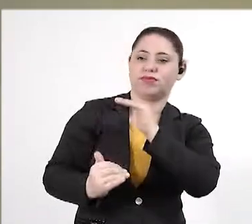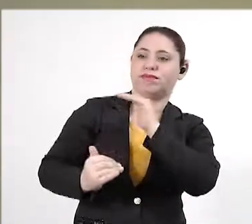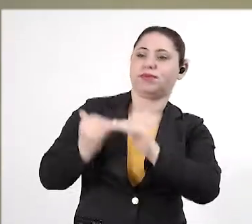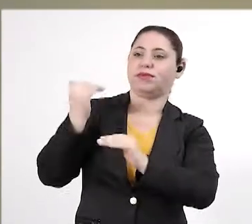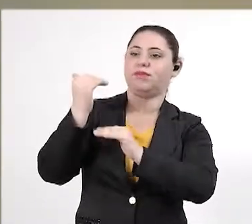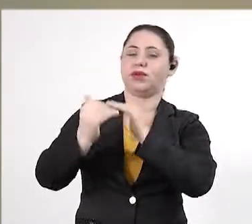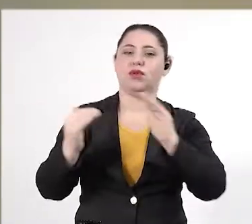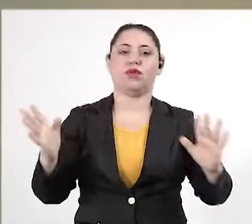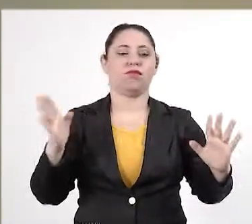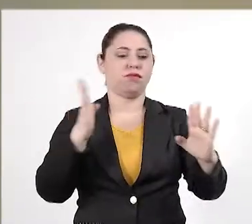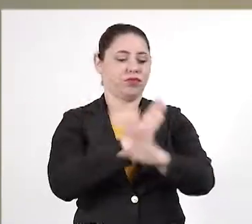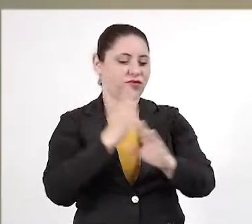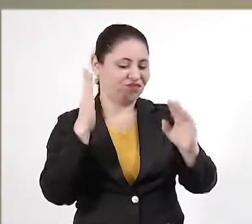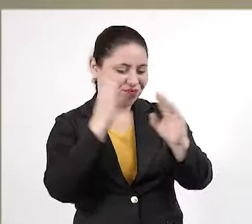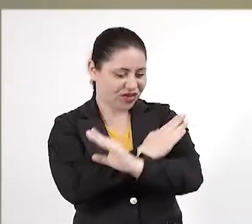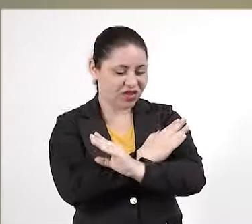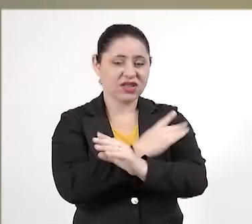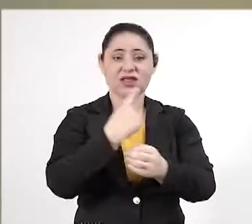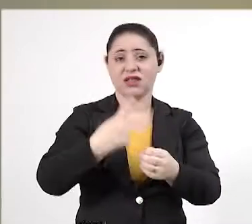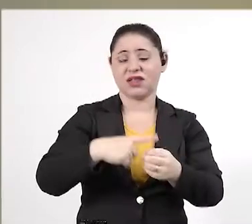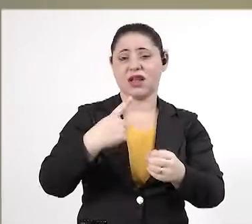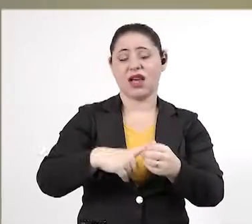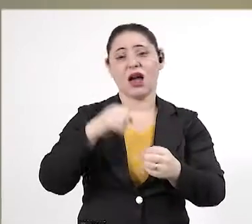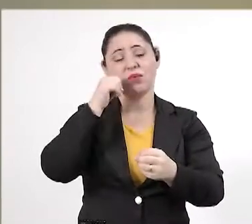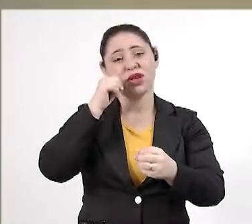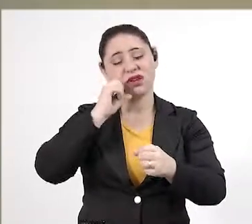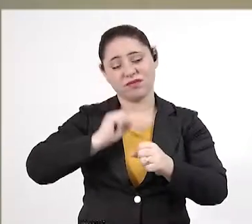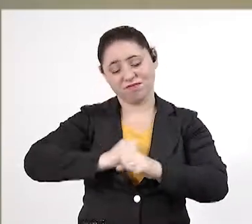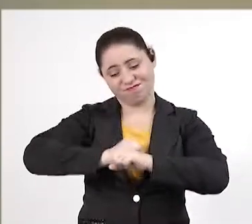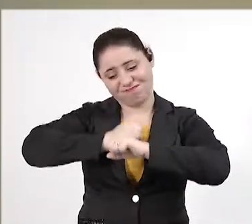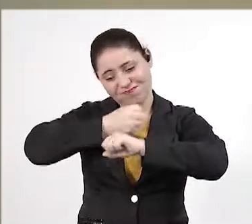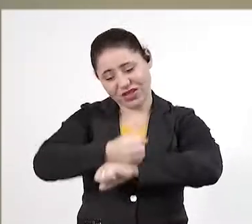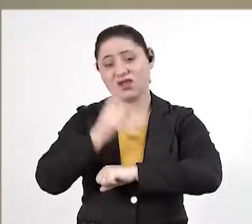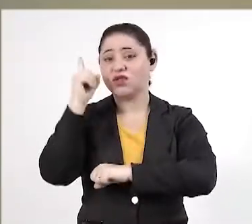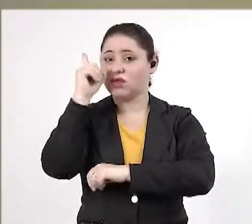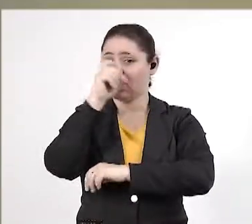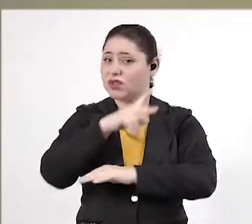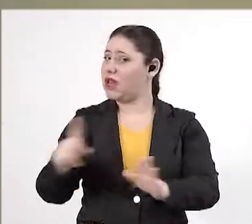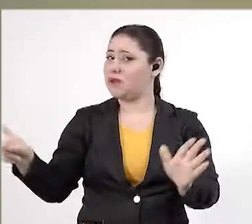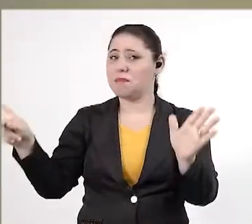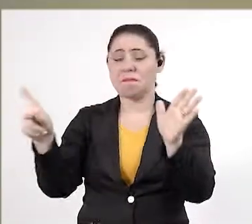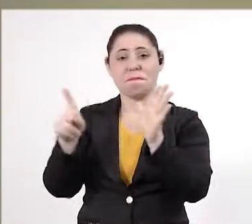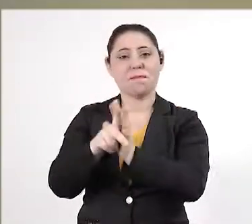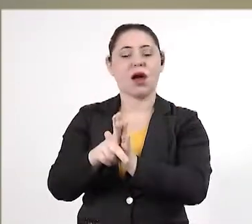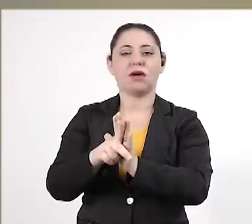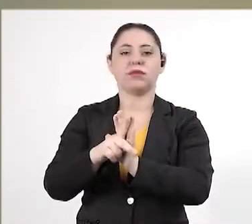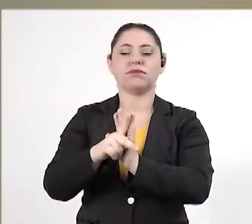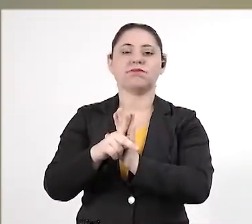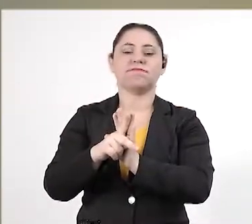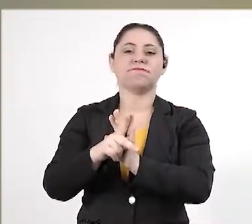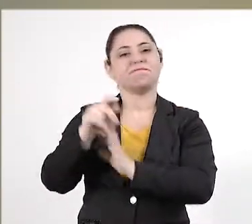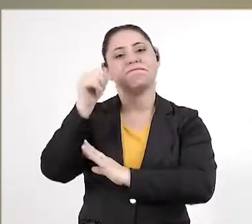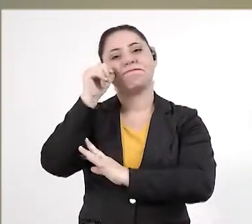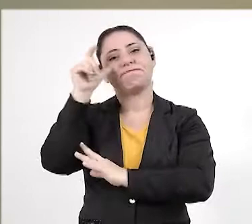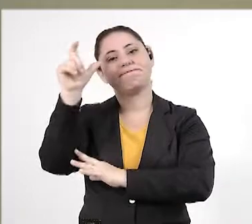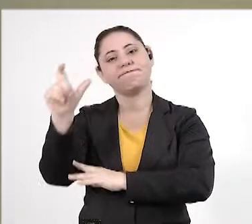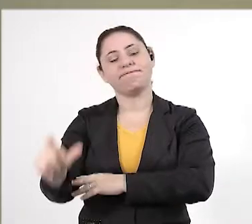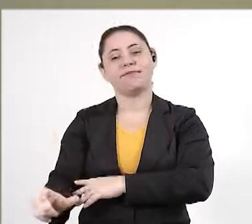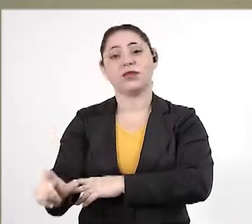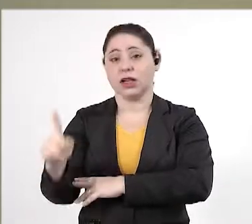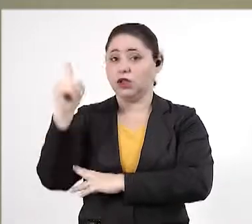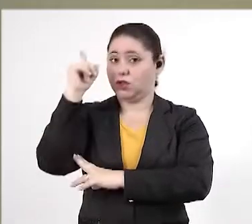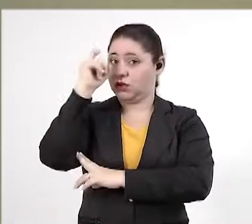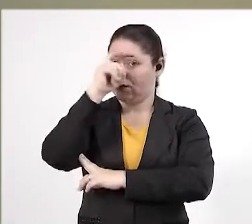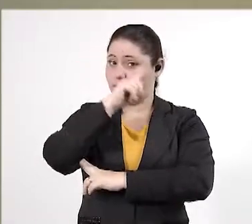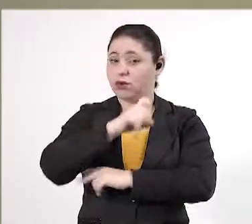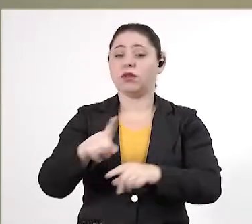entrância ou remoções entre comarcas, a mulher enfrenta uma série de dificuldades próprias dela